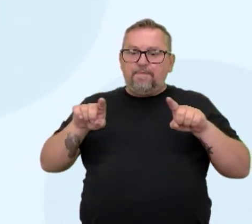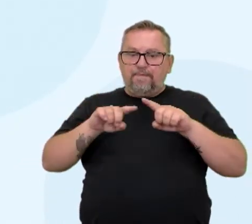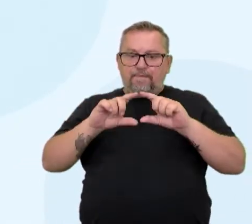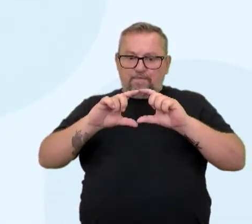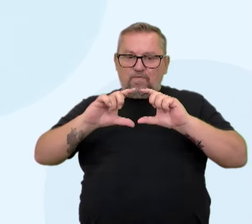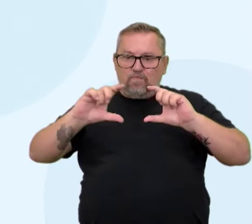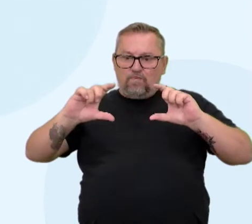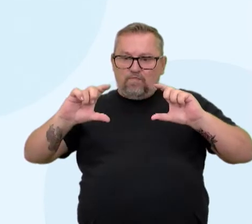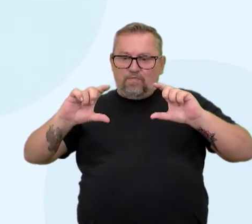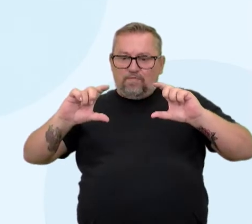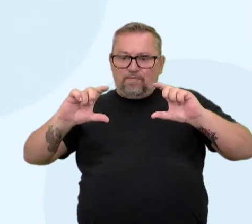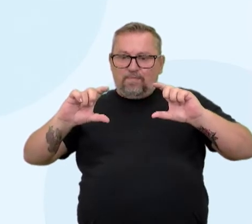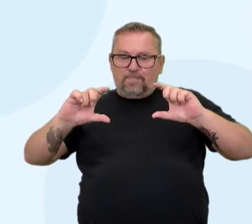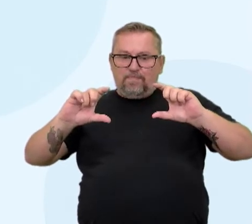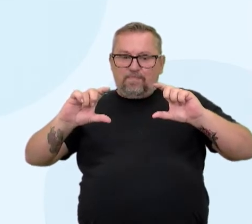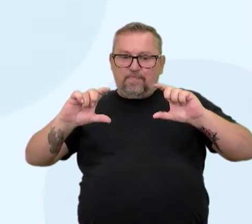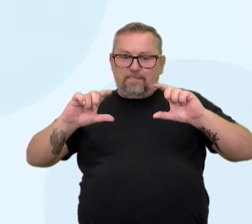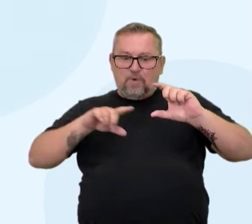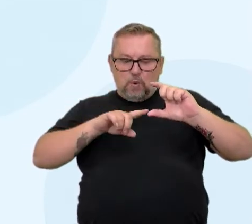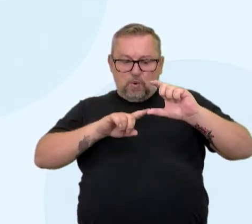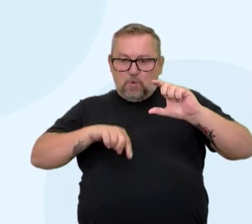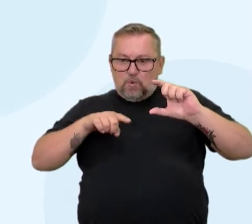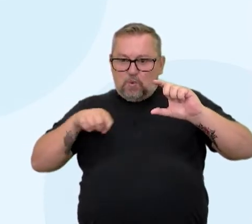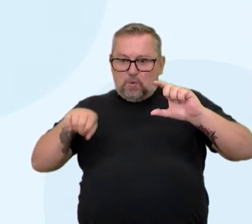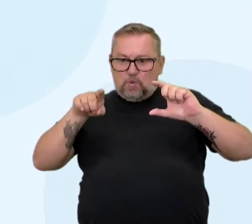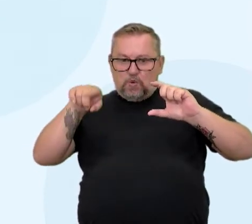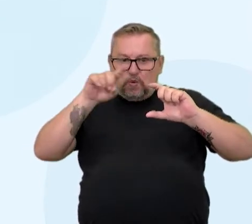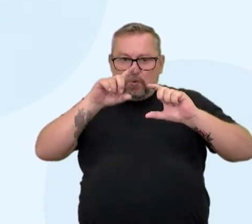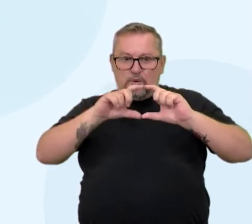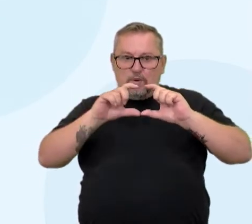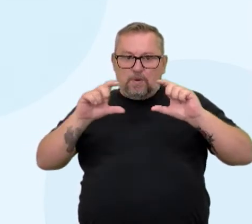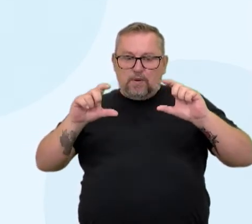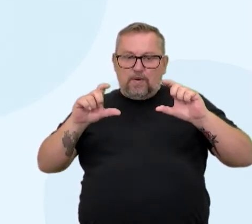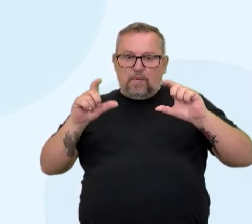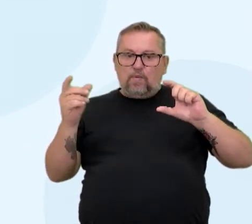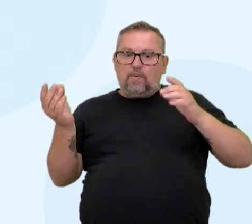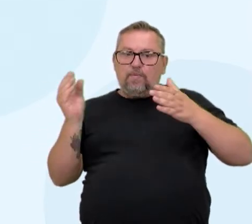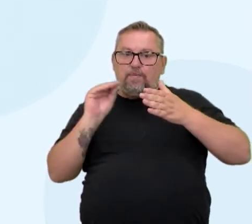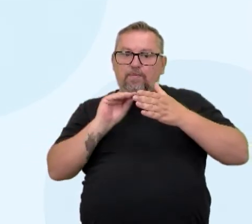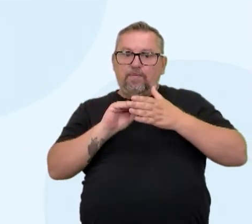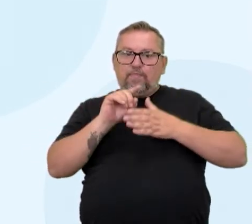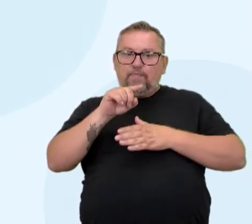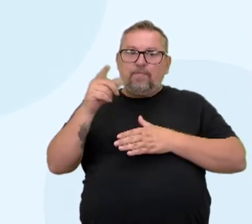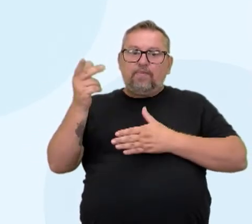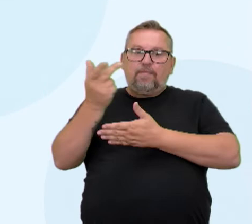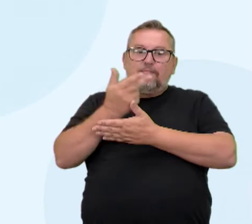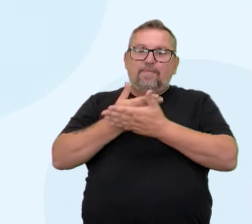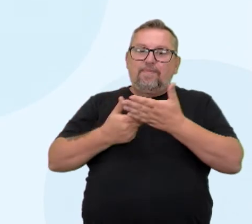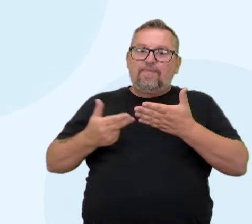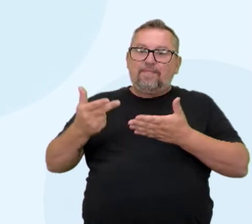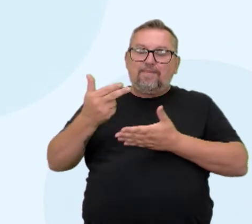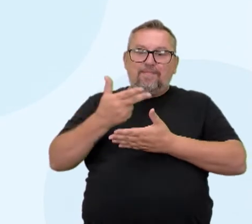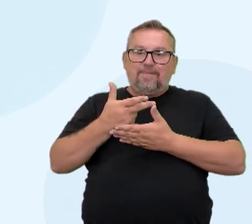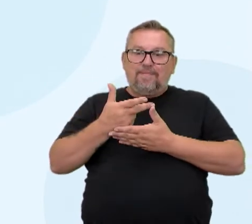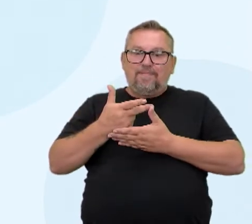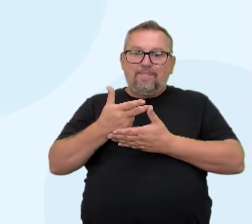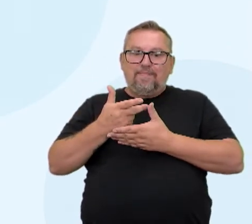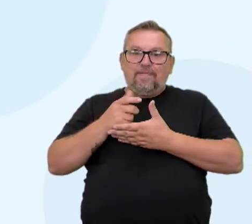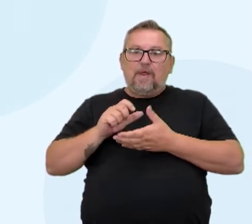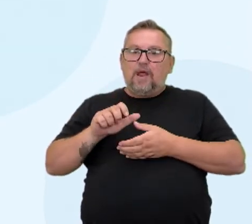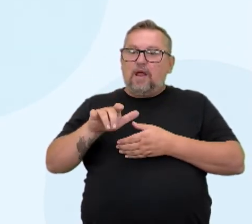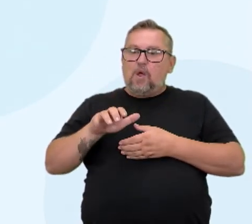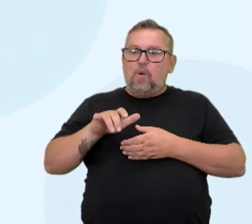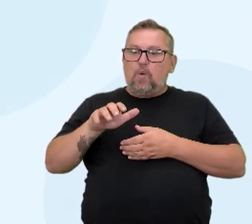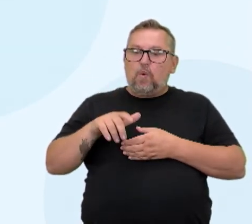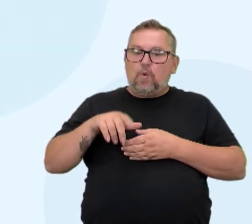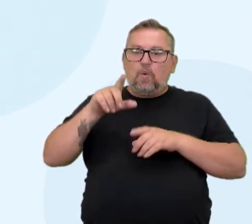que eu coloquei como ramificação primária e ramificação secundária, a gente pode colocar desenhos. Alguém calculando e comparando